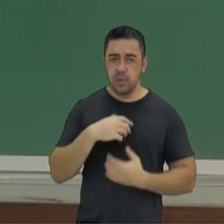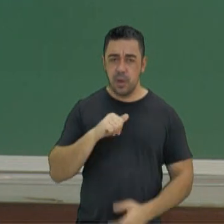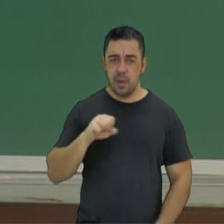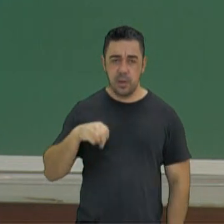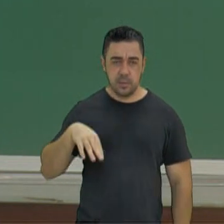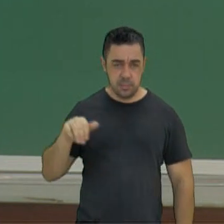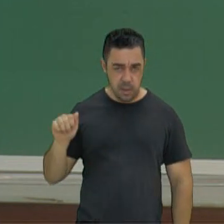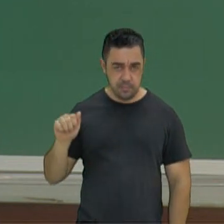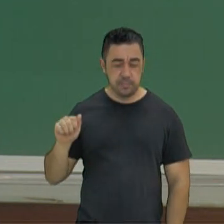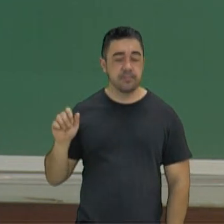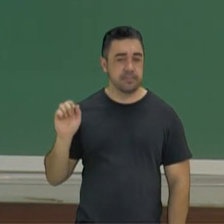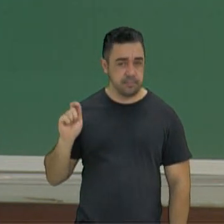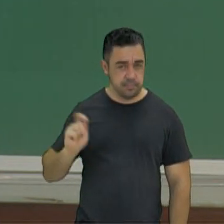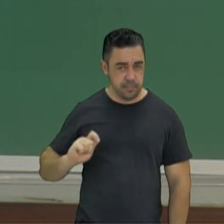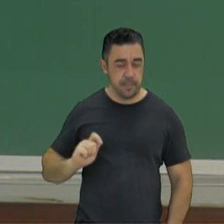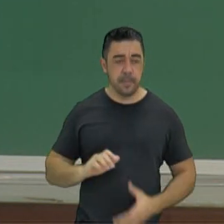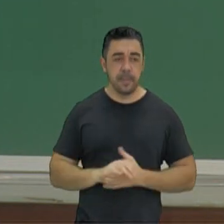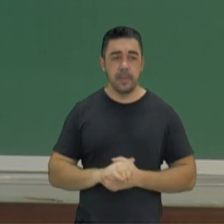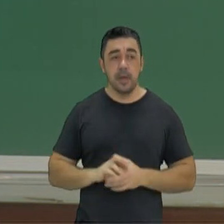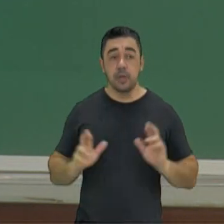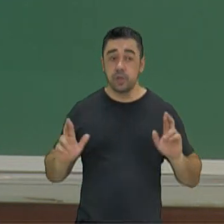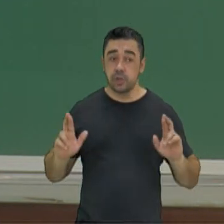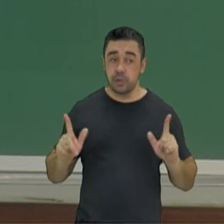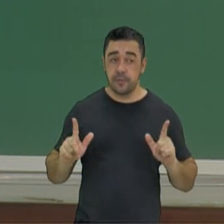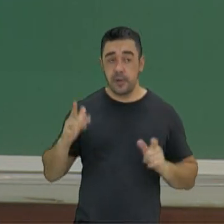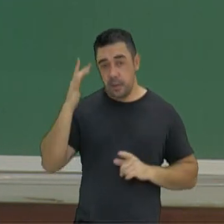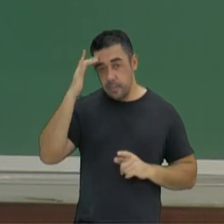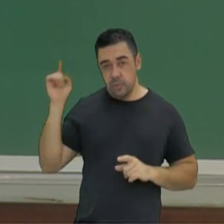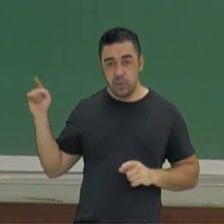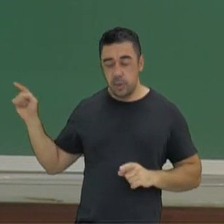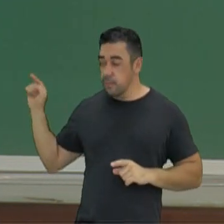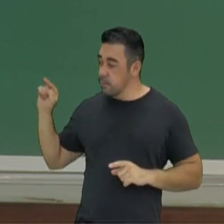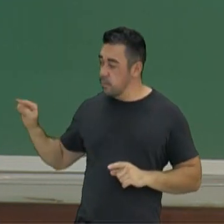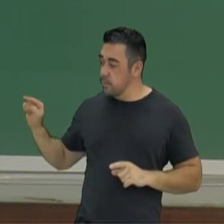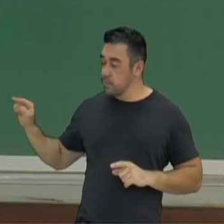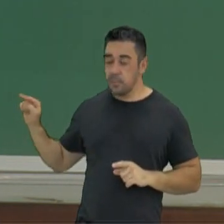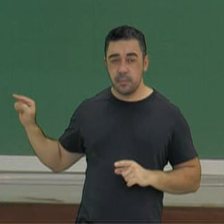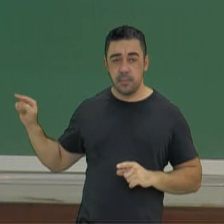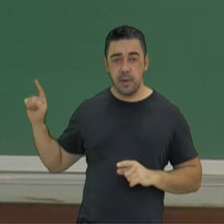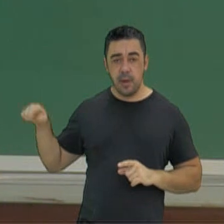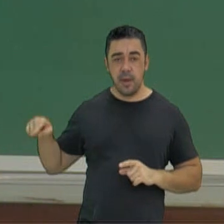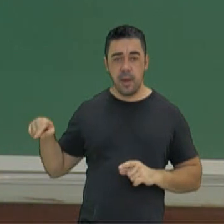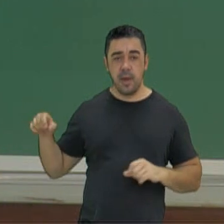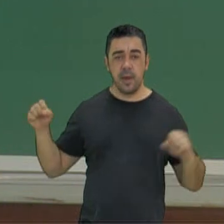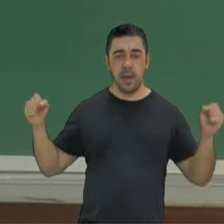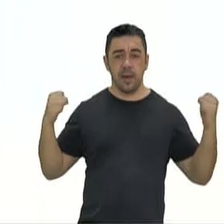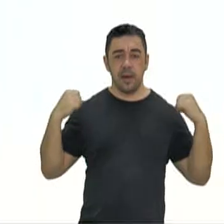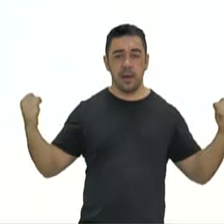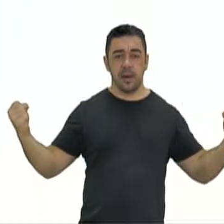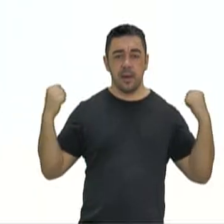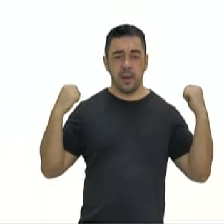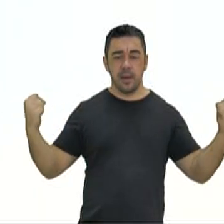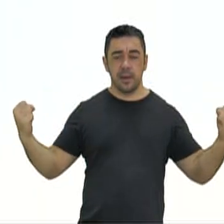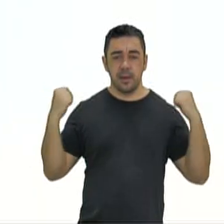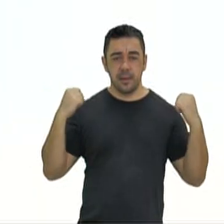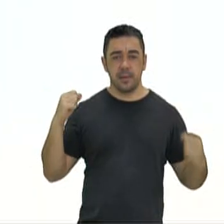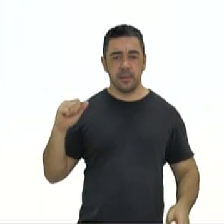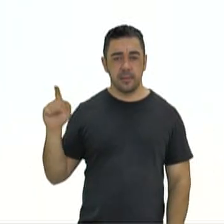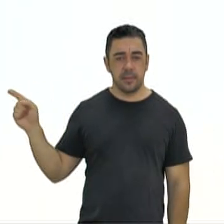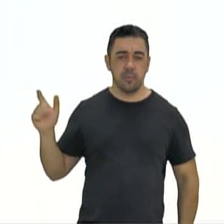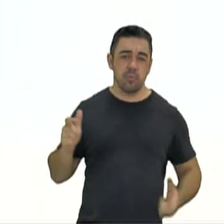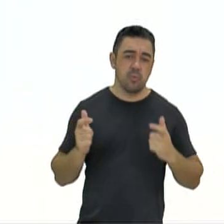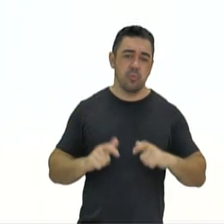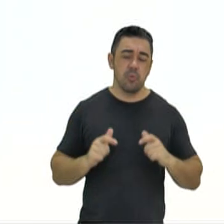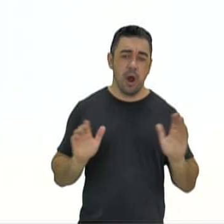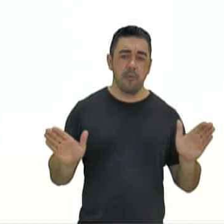induzida pelo exercício. Diferentemente desse GIF, na parte inferior aqui da tela, que os indivíduos estão